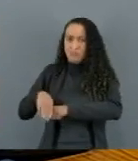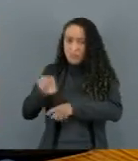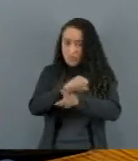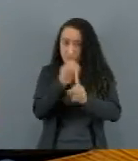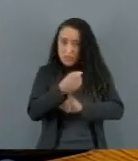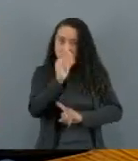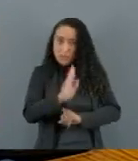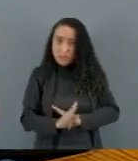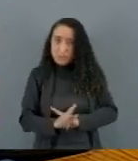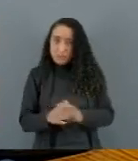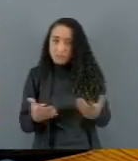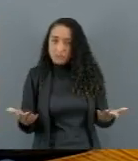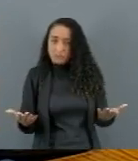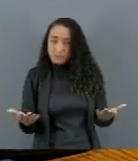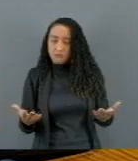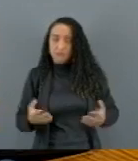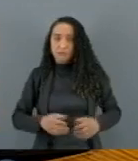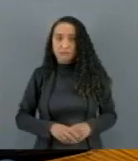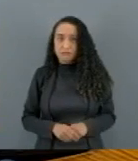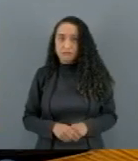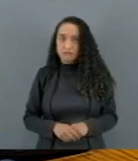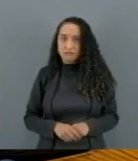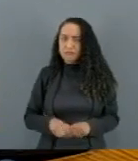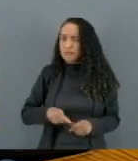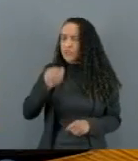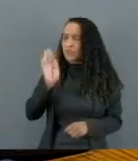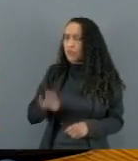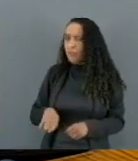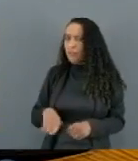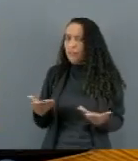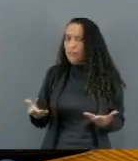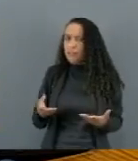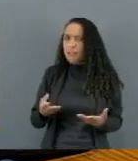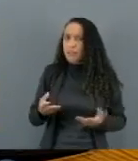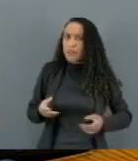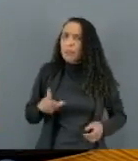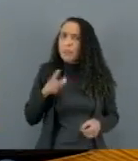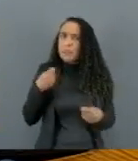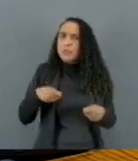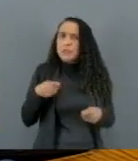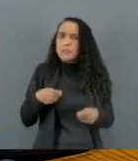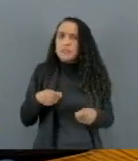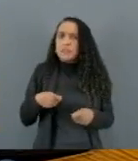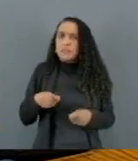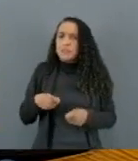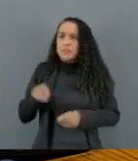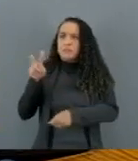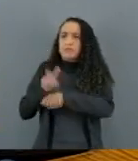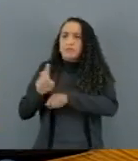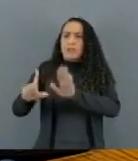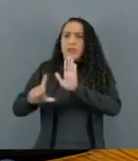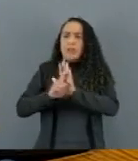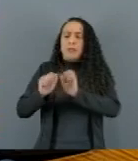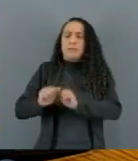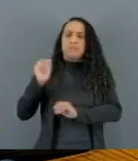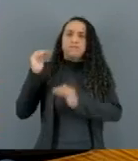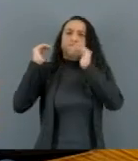brasileira? De quem ela deve ser a guardiã da lei maior?